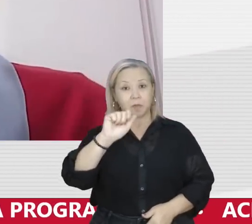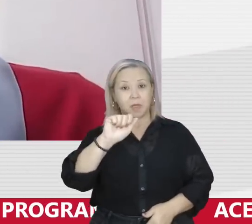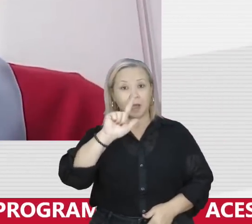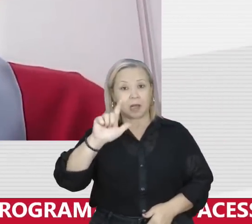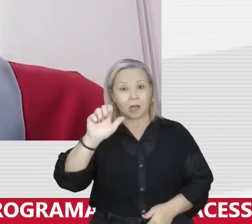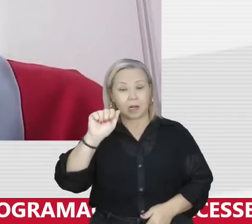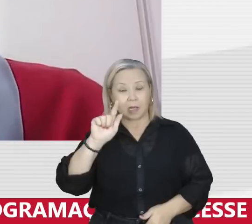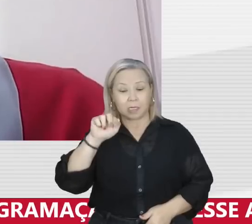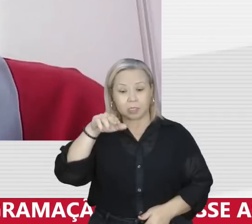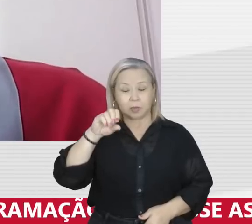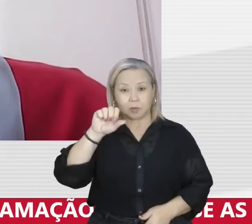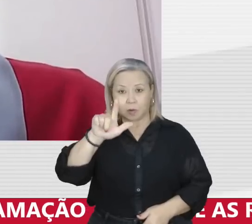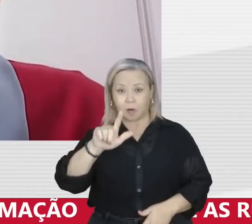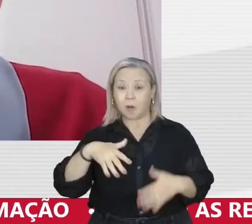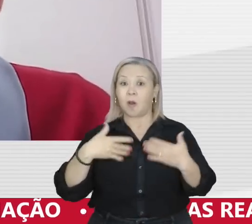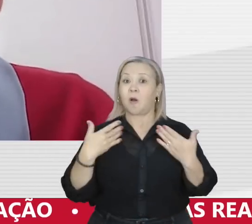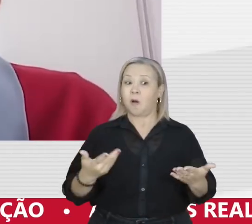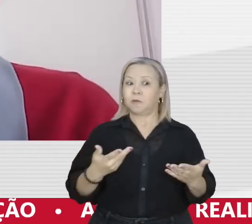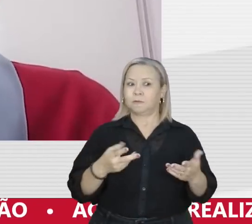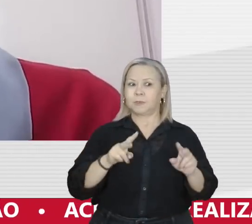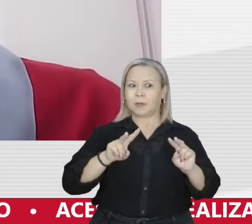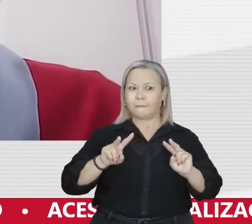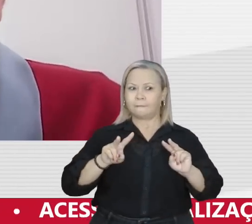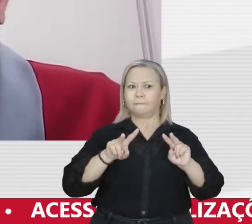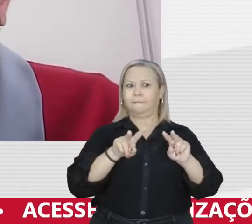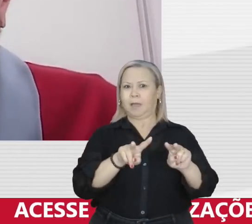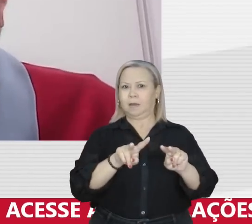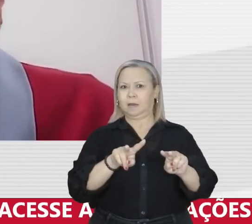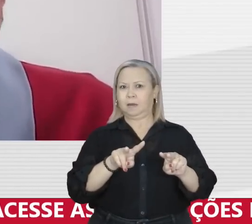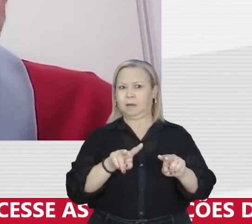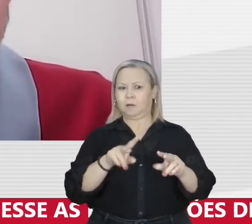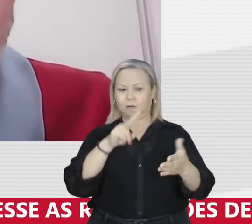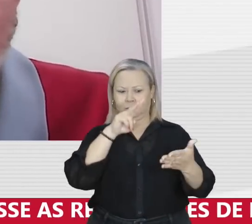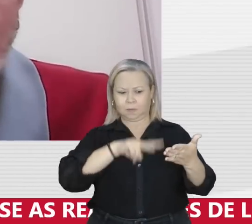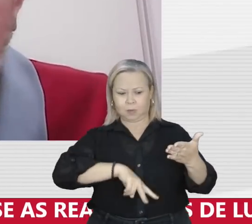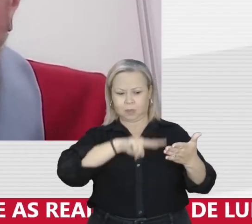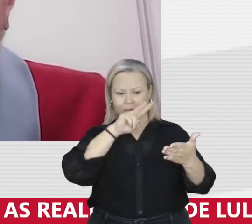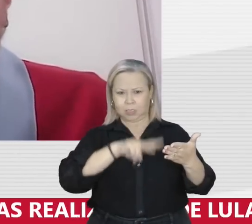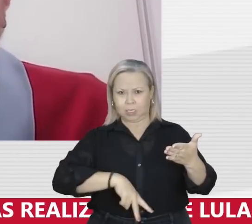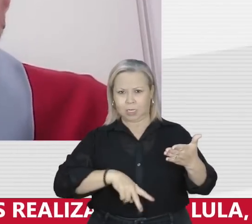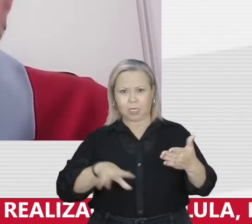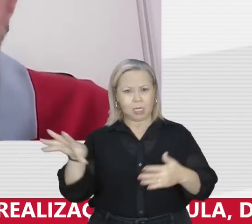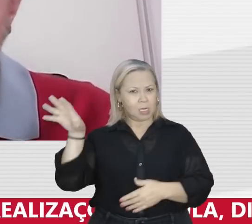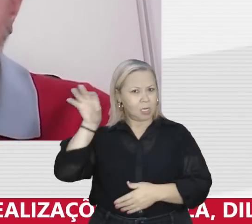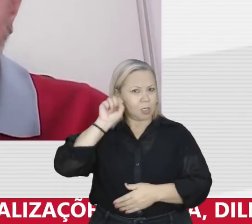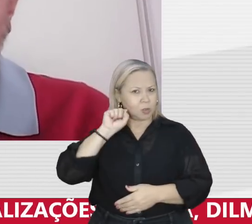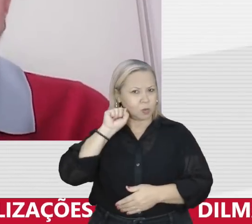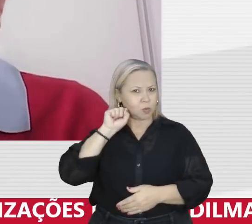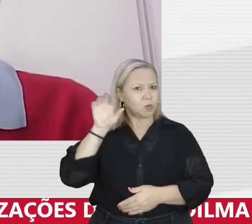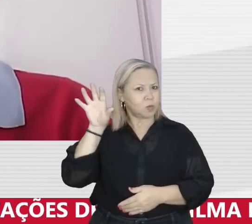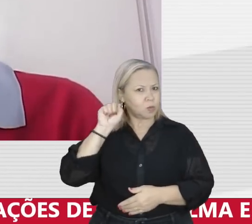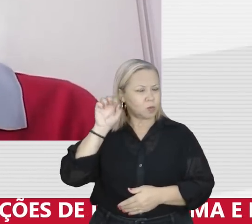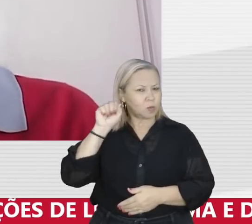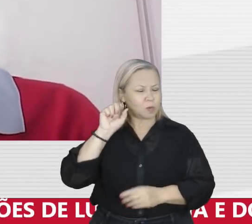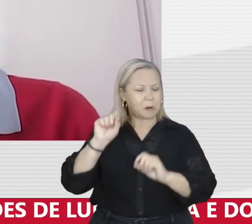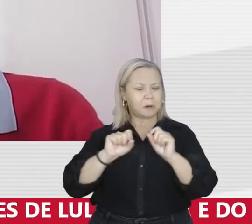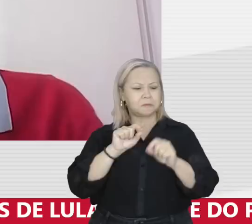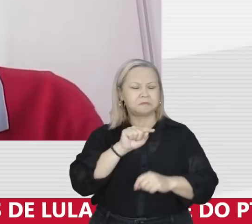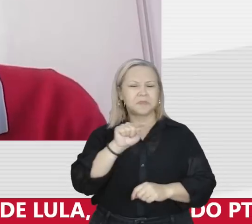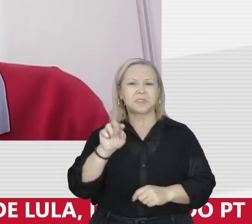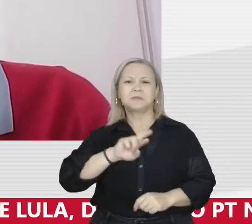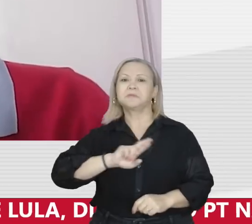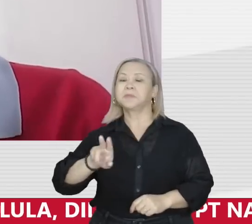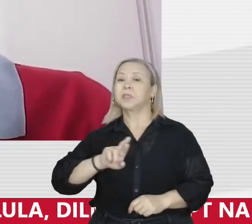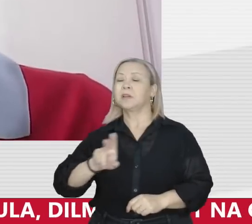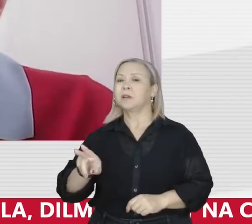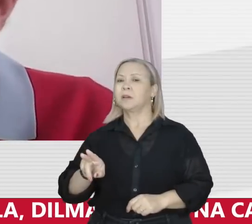da Lava Jato. Mas quando você vê, quando você lê, quando você escuta o áudio, aquilo não